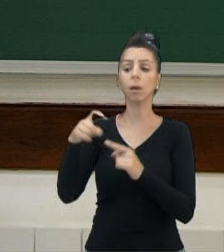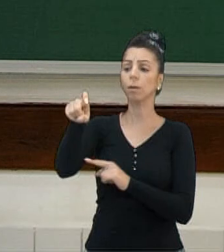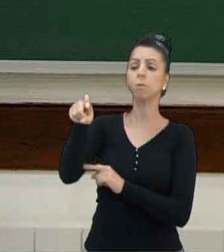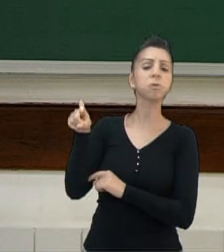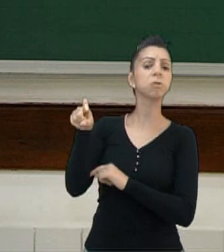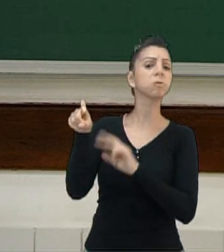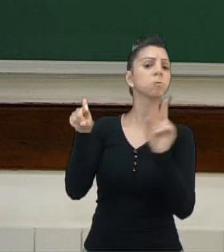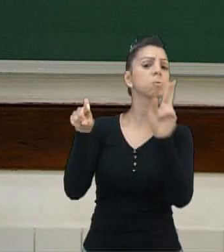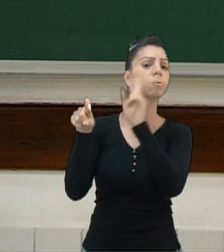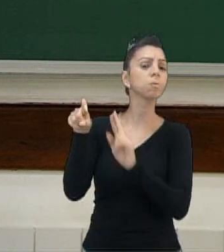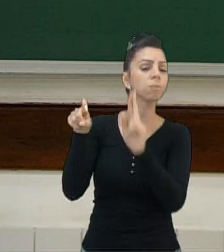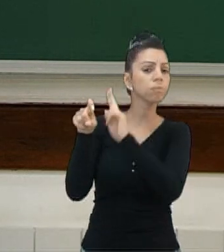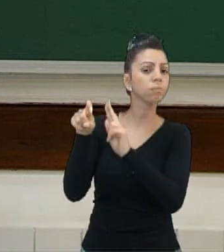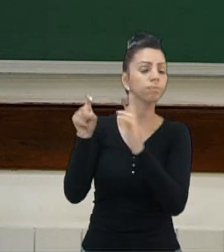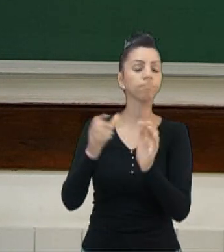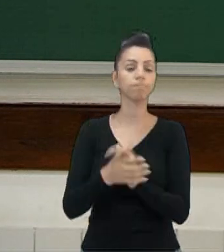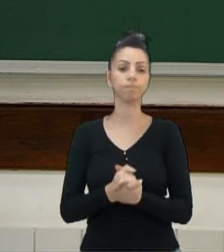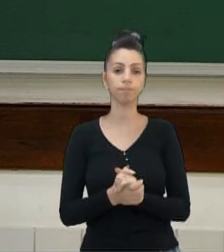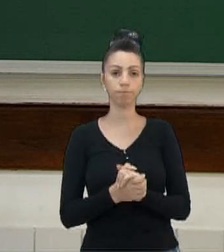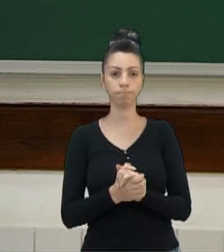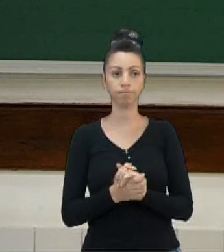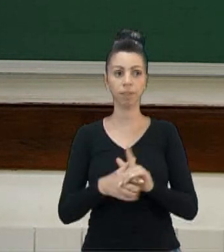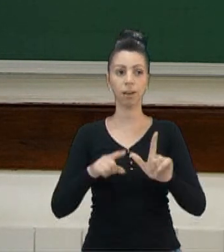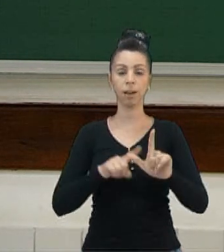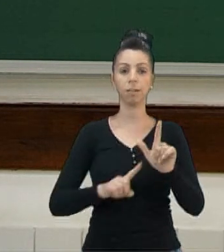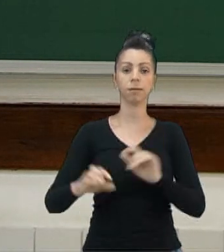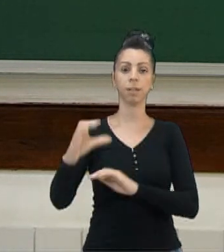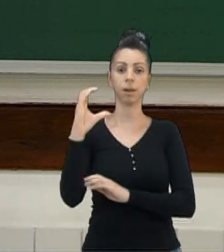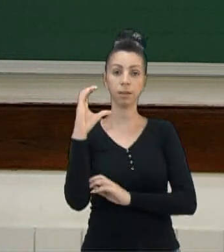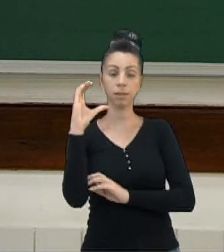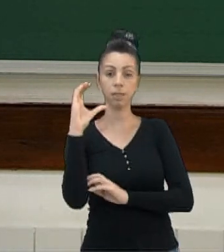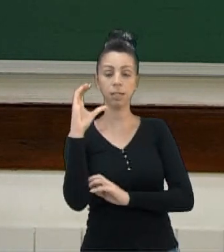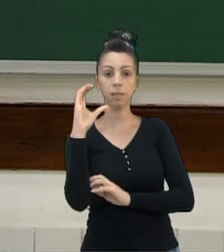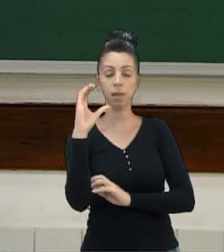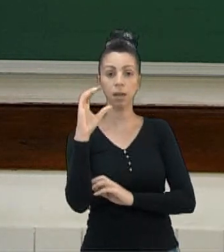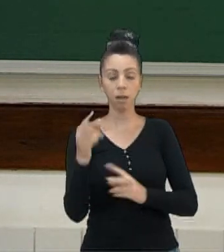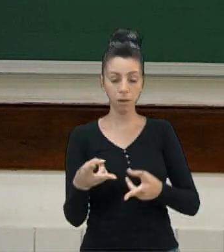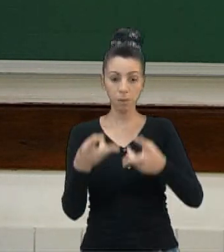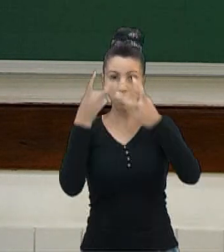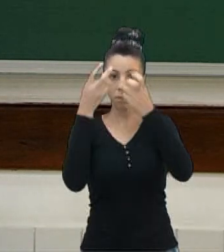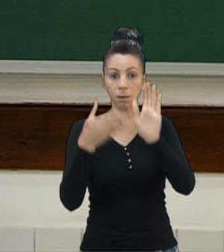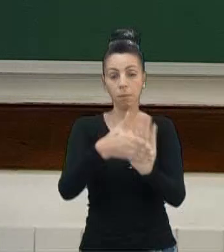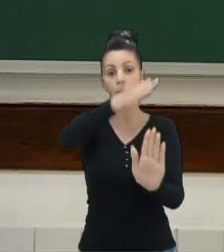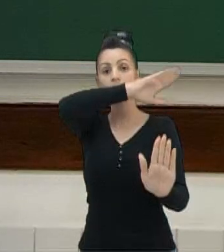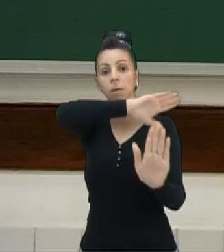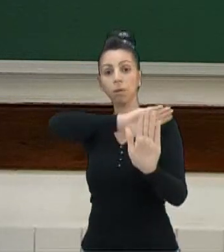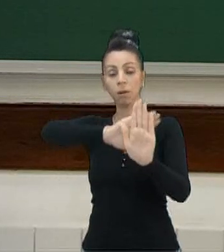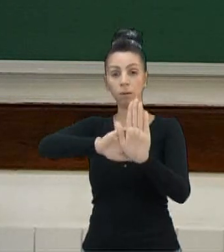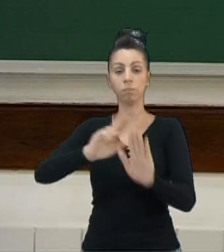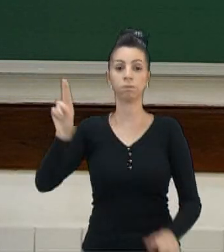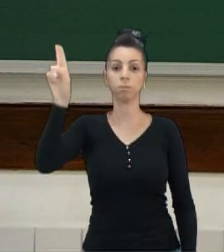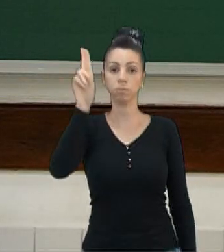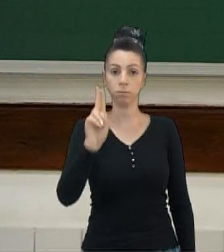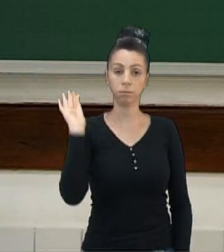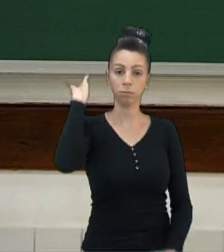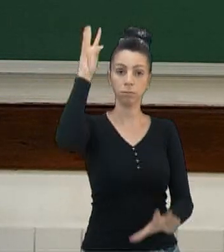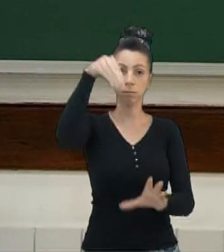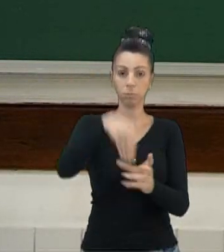a metáfora presente no poema. Tá? Então, eu tenho 3 questões para